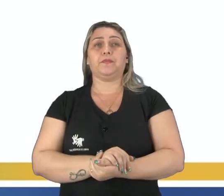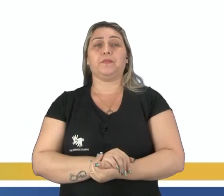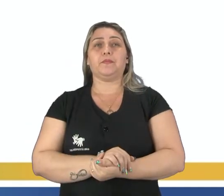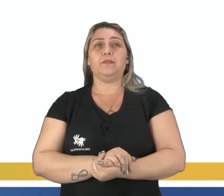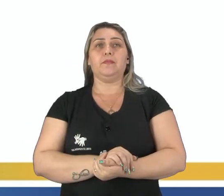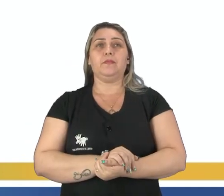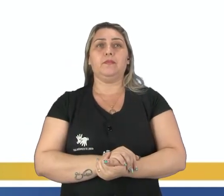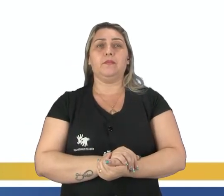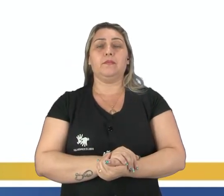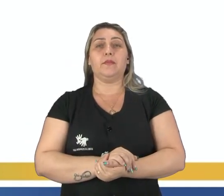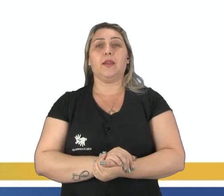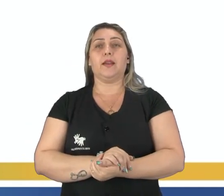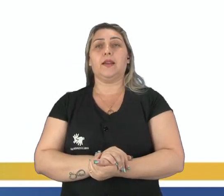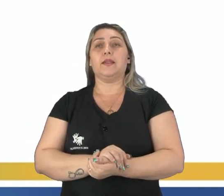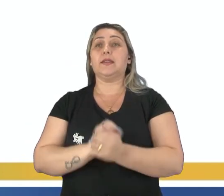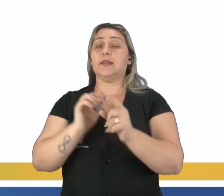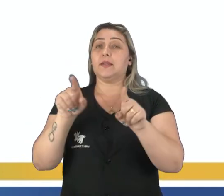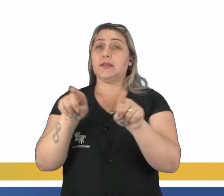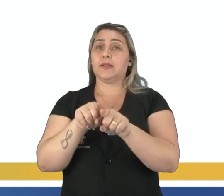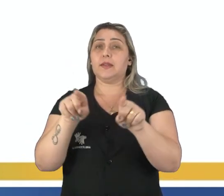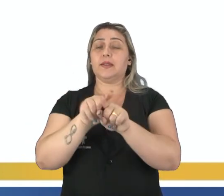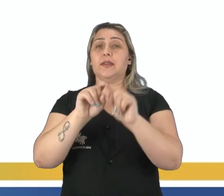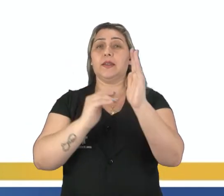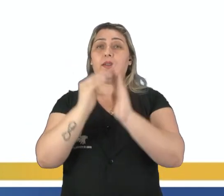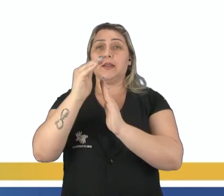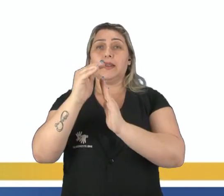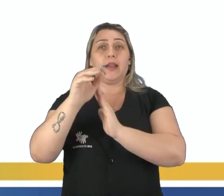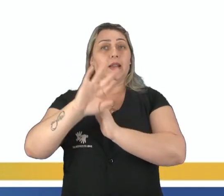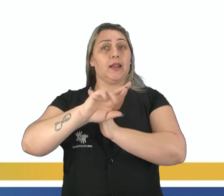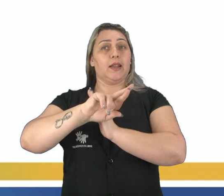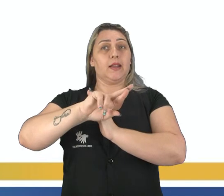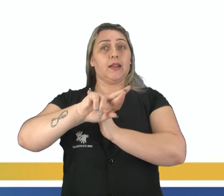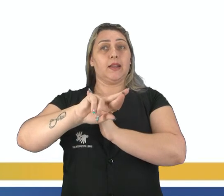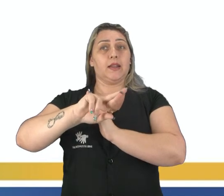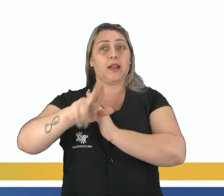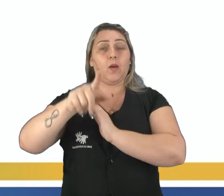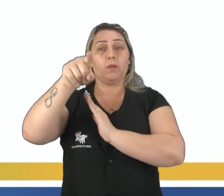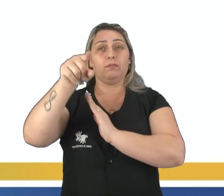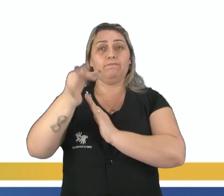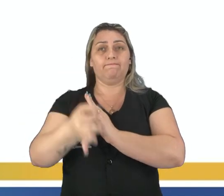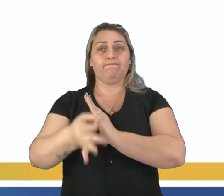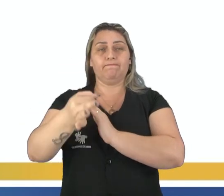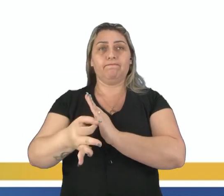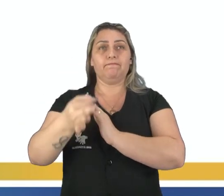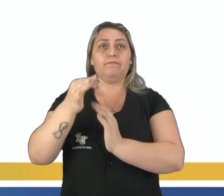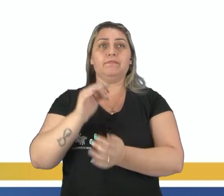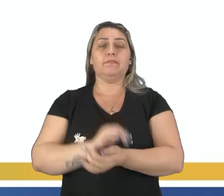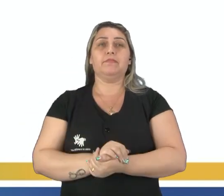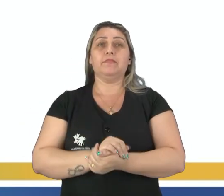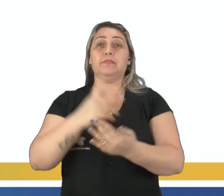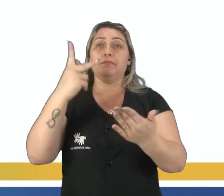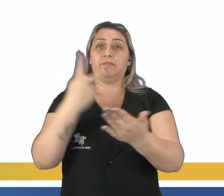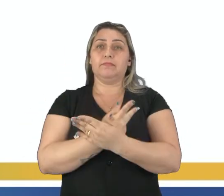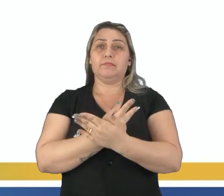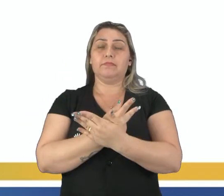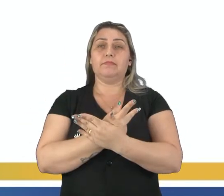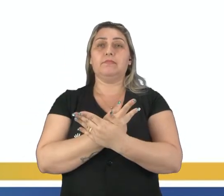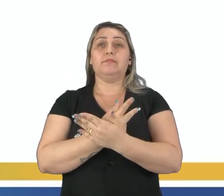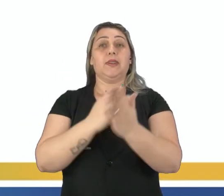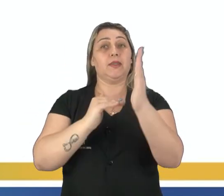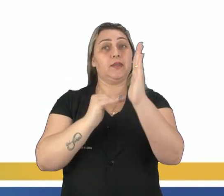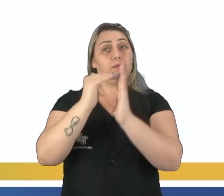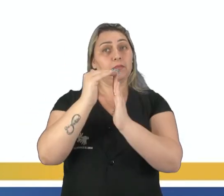é o conceito de calor, porém a questão pede temperatura, então ela não vai servir para responder aqui a questão e vai estar errada